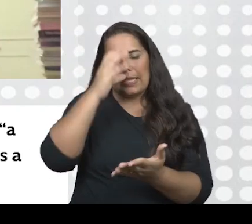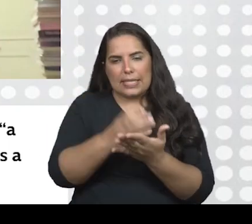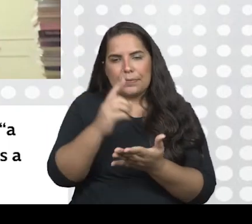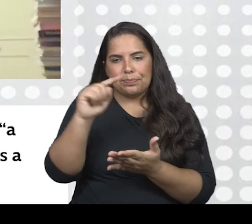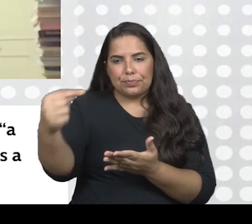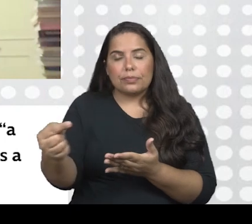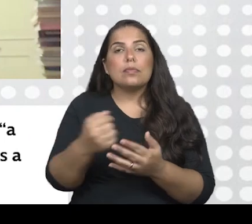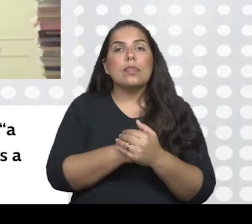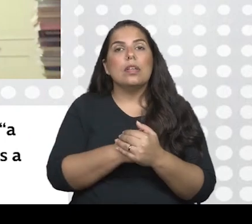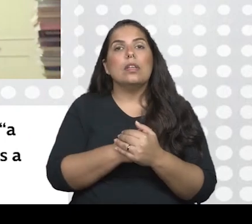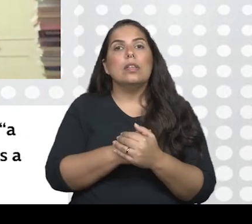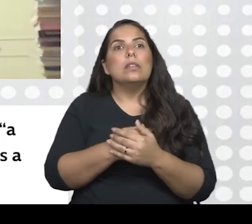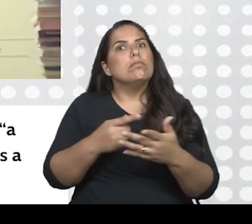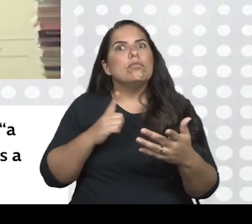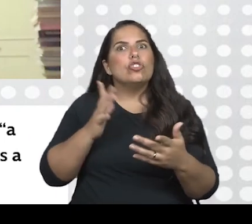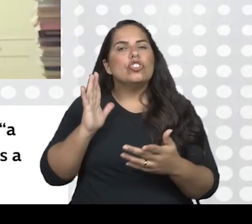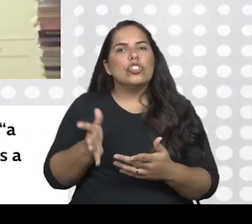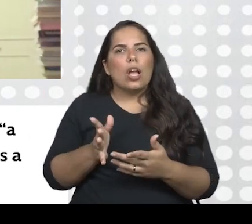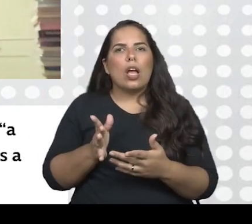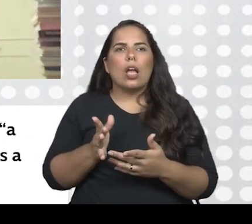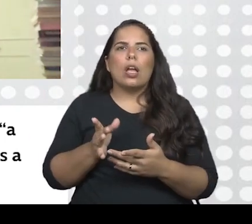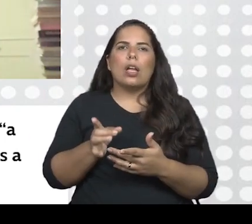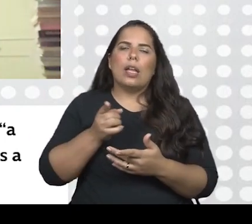tese. Ela já